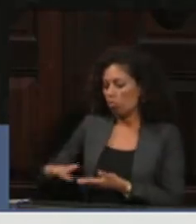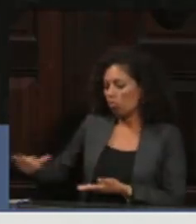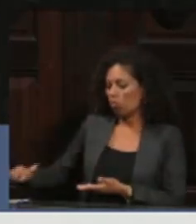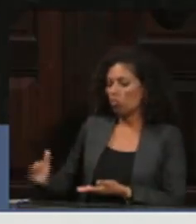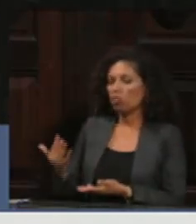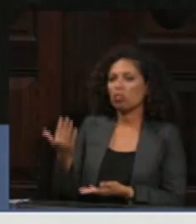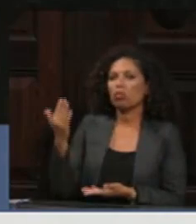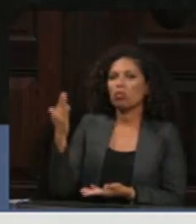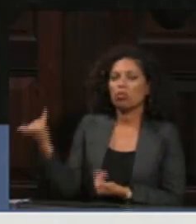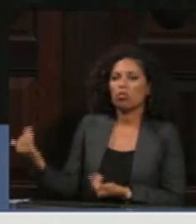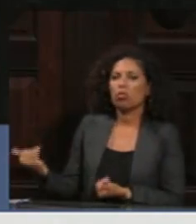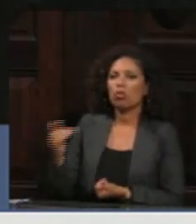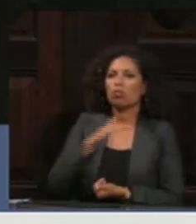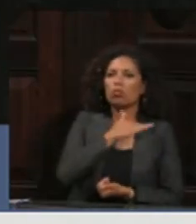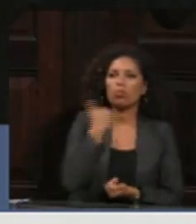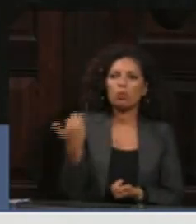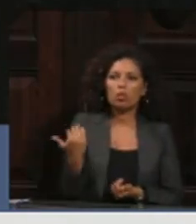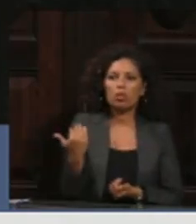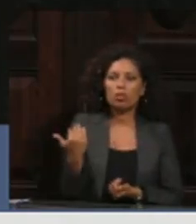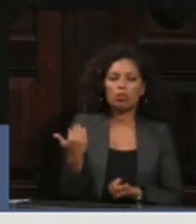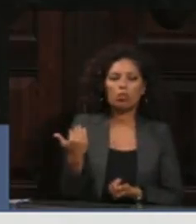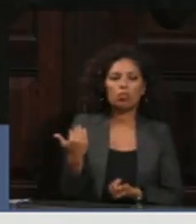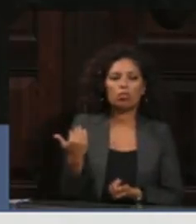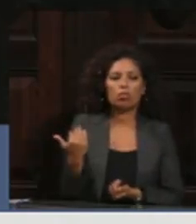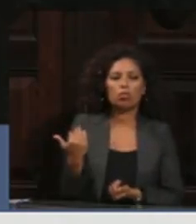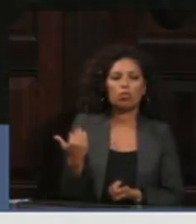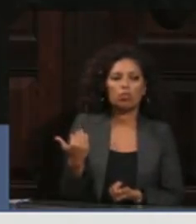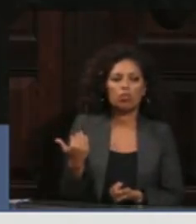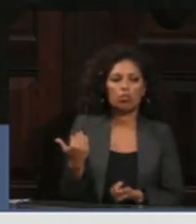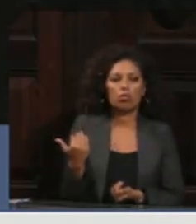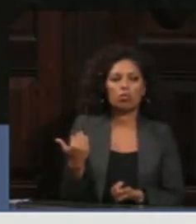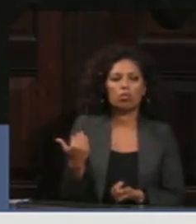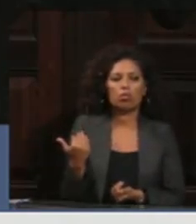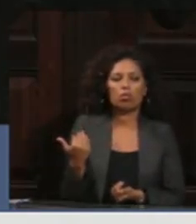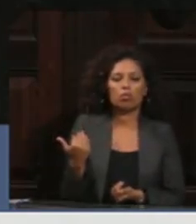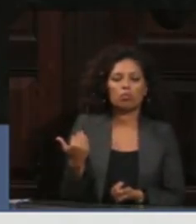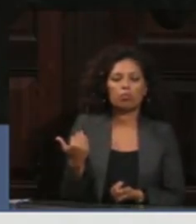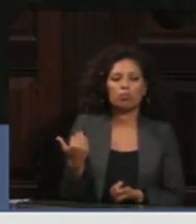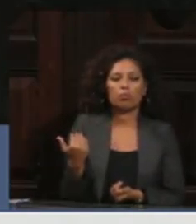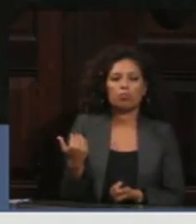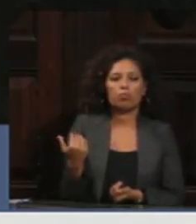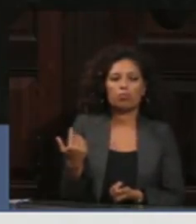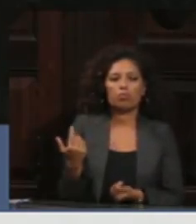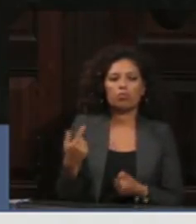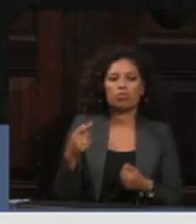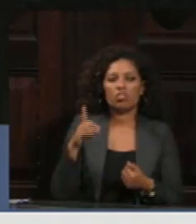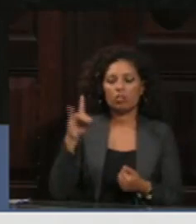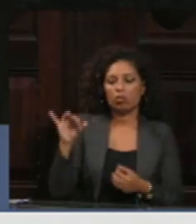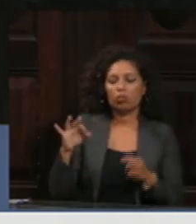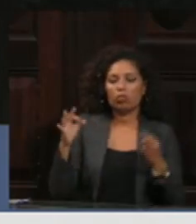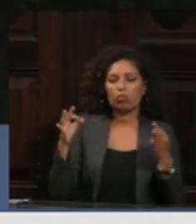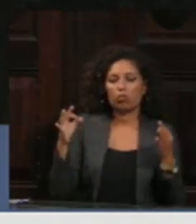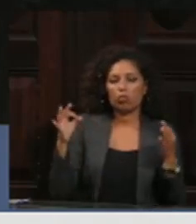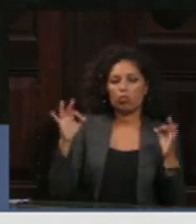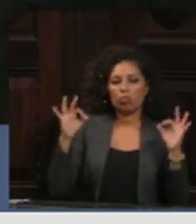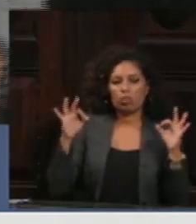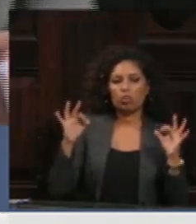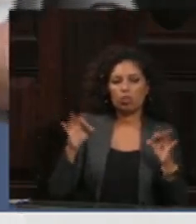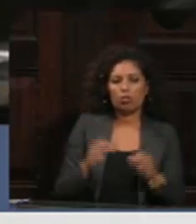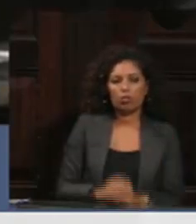garotos que infelizmente acabaram morrendo nesse trágico acidente, e vai ser um momento muito especial. Então fica o meu convite aqui.